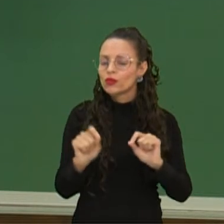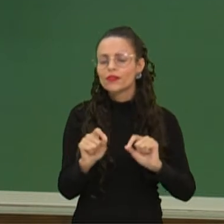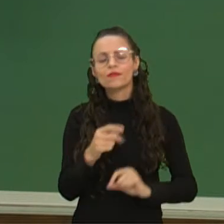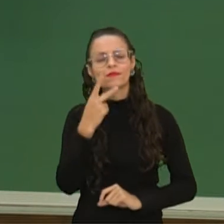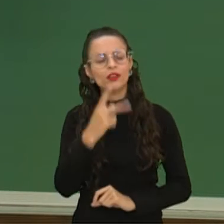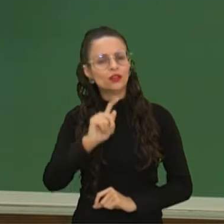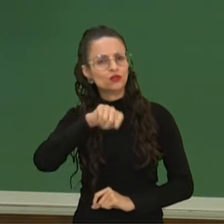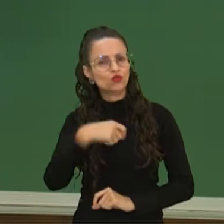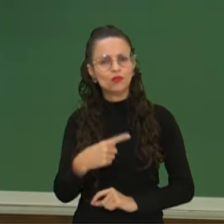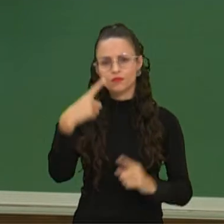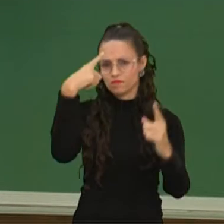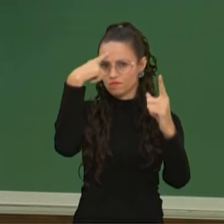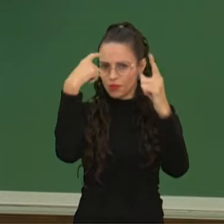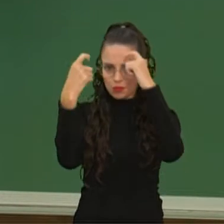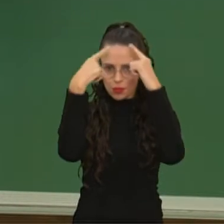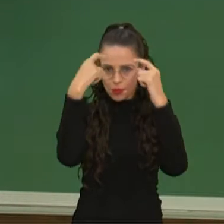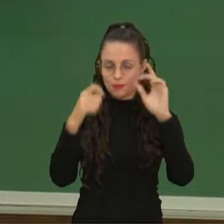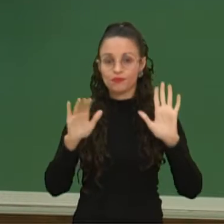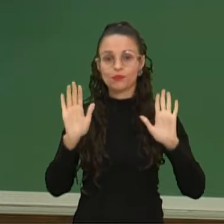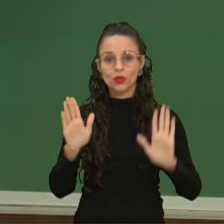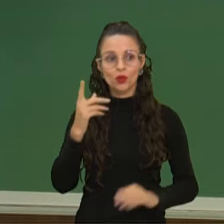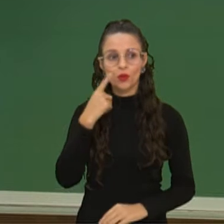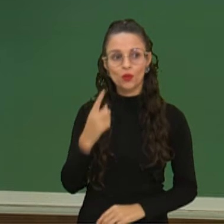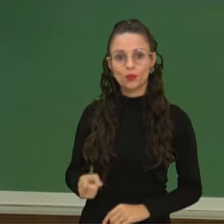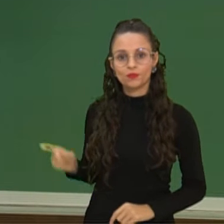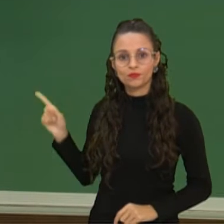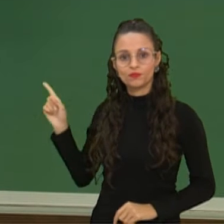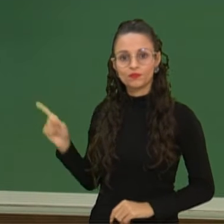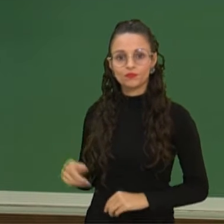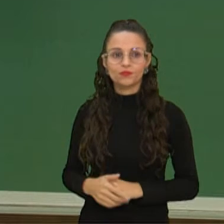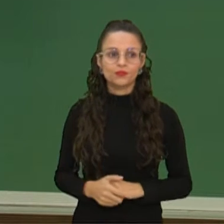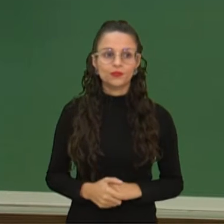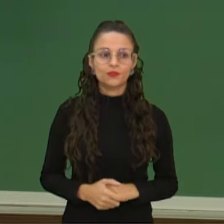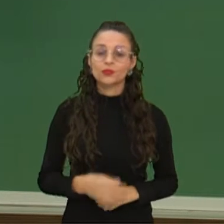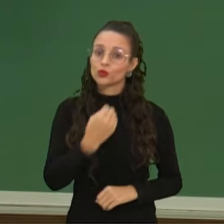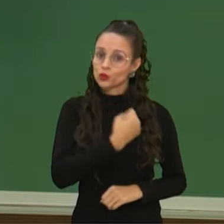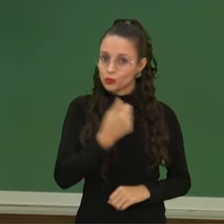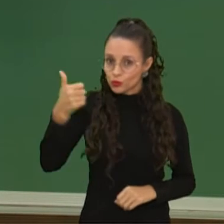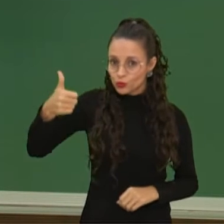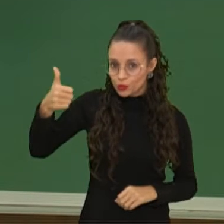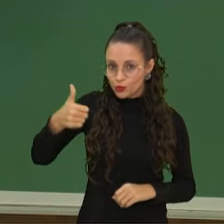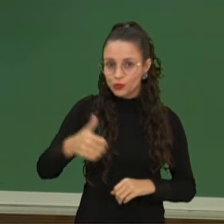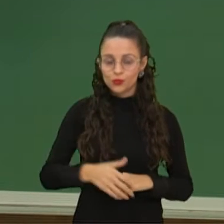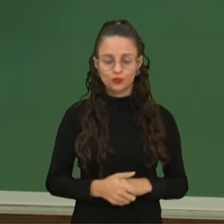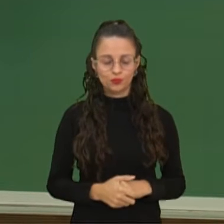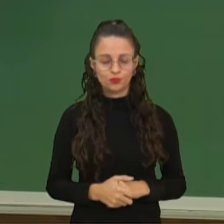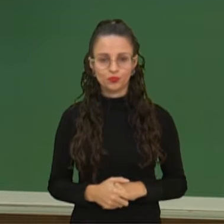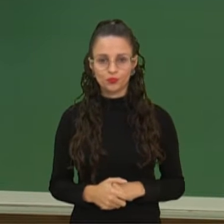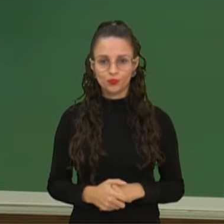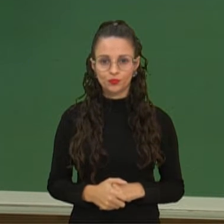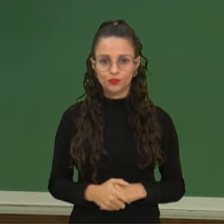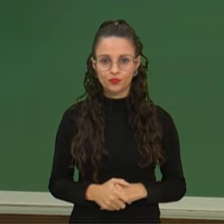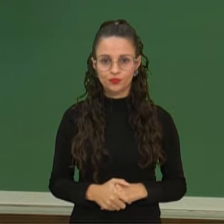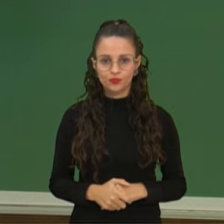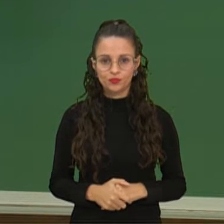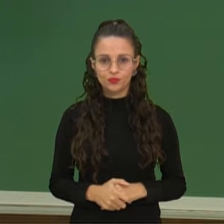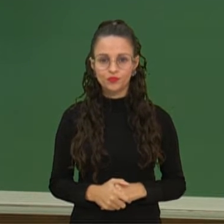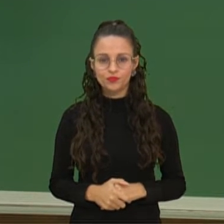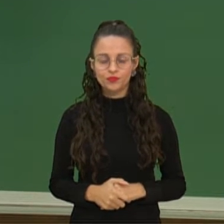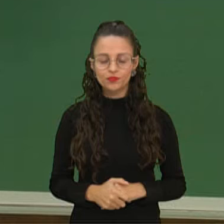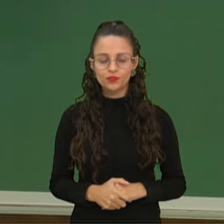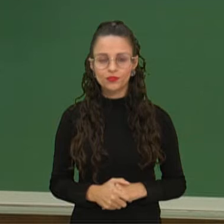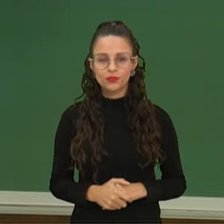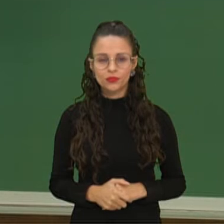invenções. Então, vamos começar aqui, olha só. No nosso warm-up, number one. Do you happen to know when the items below